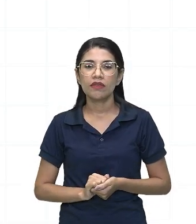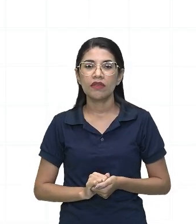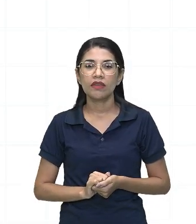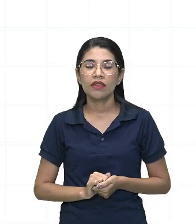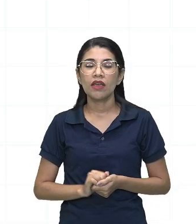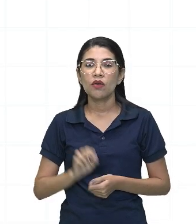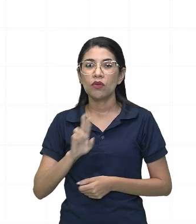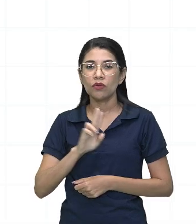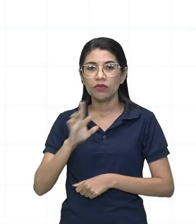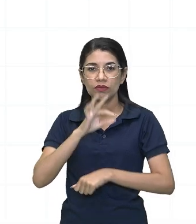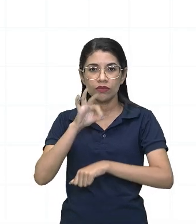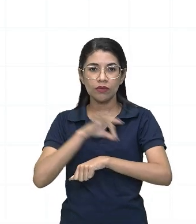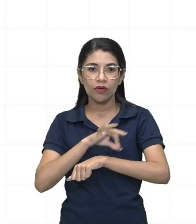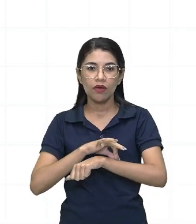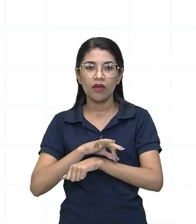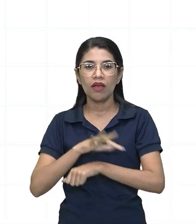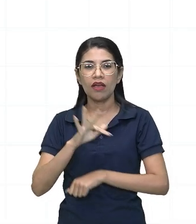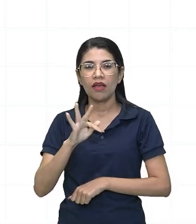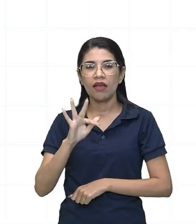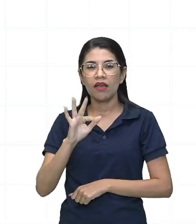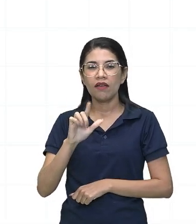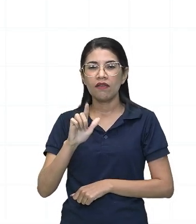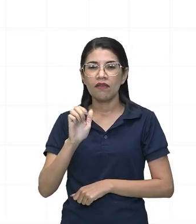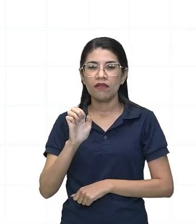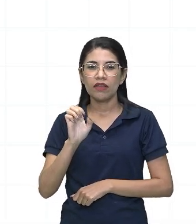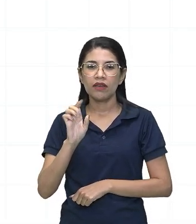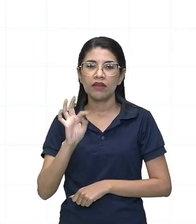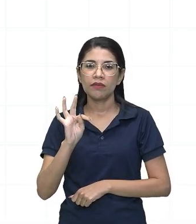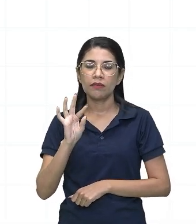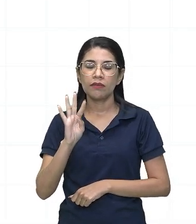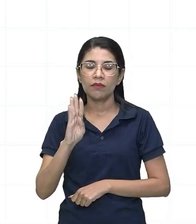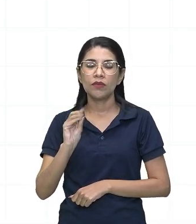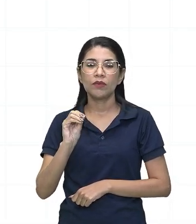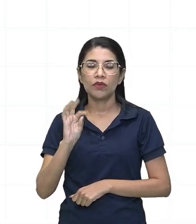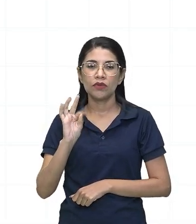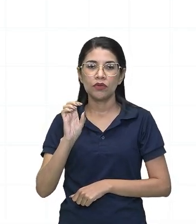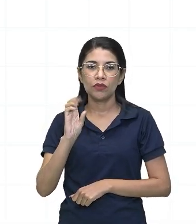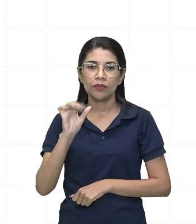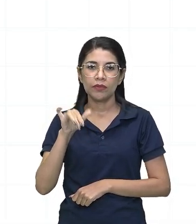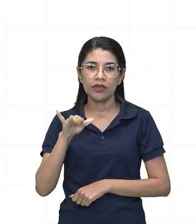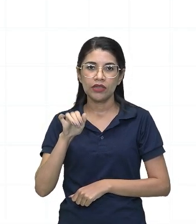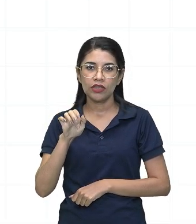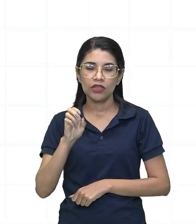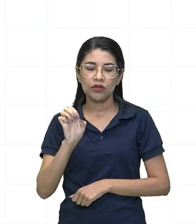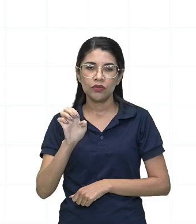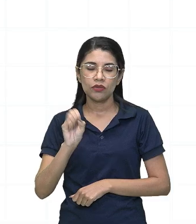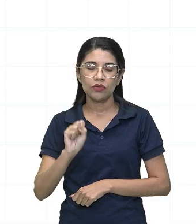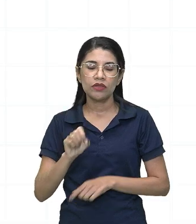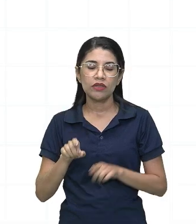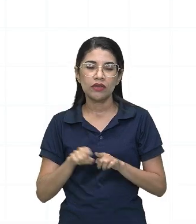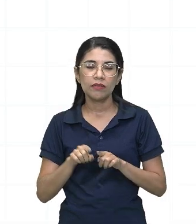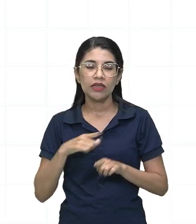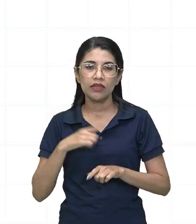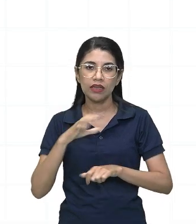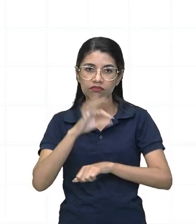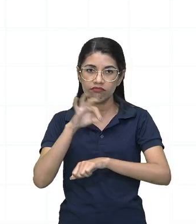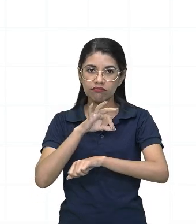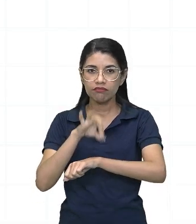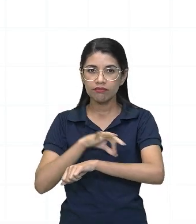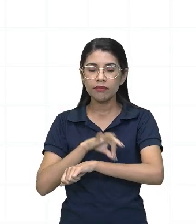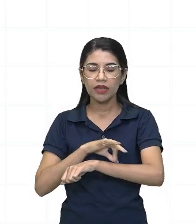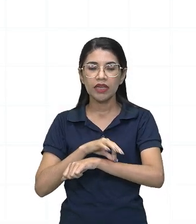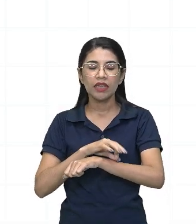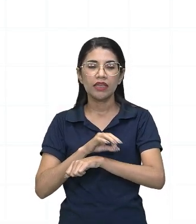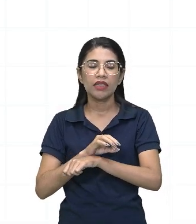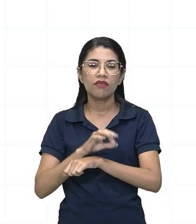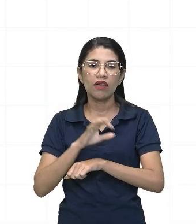como flebotomíneos, tá? Então aqui também nós temos o envolvimento de vetores